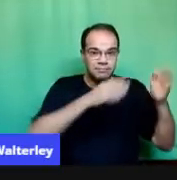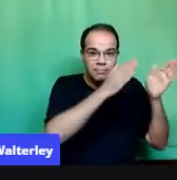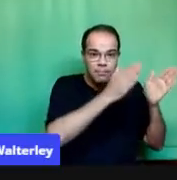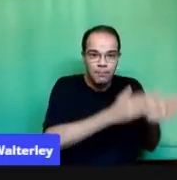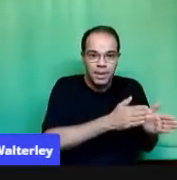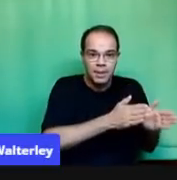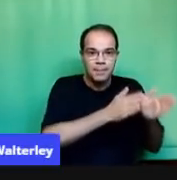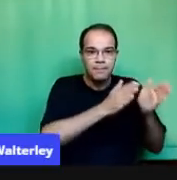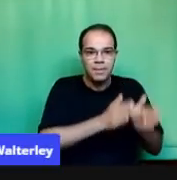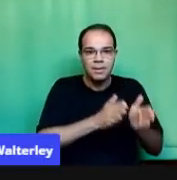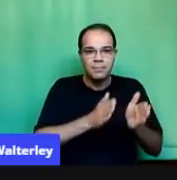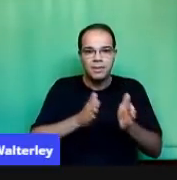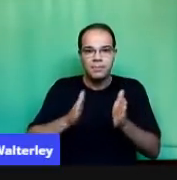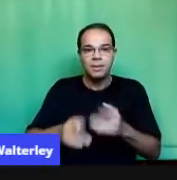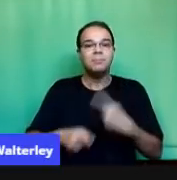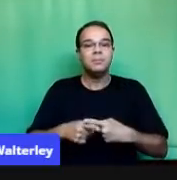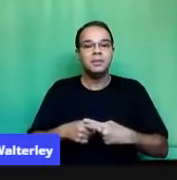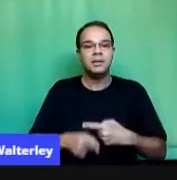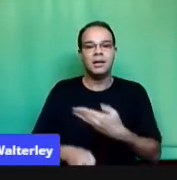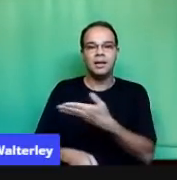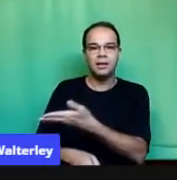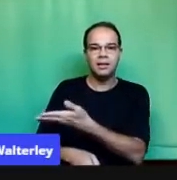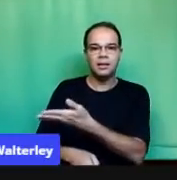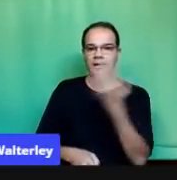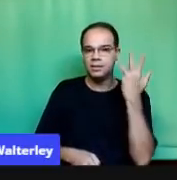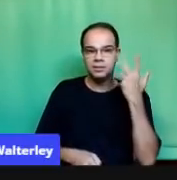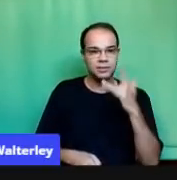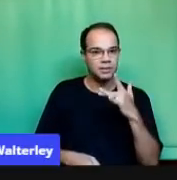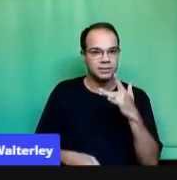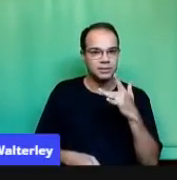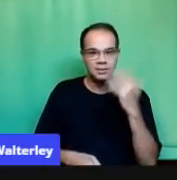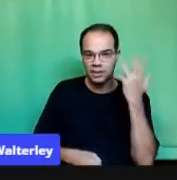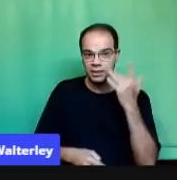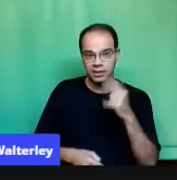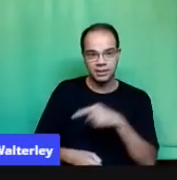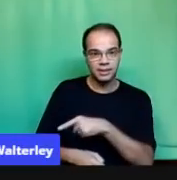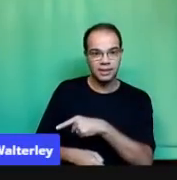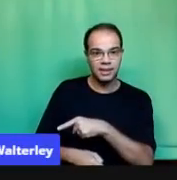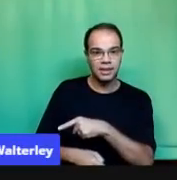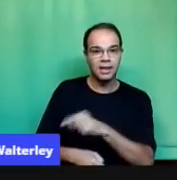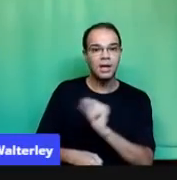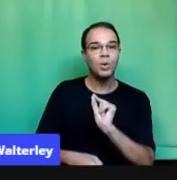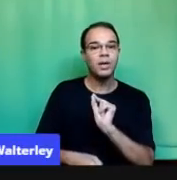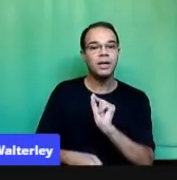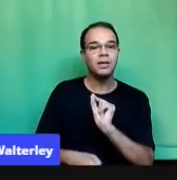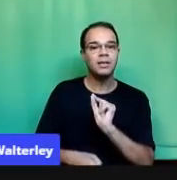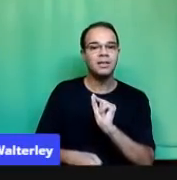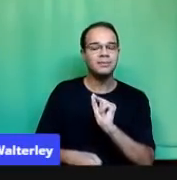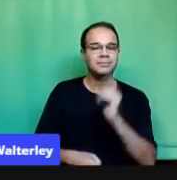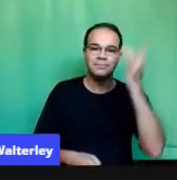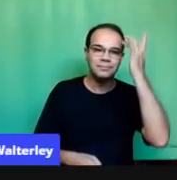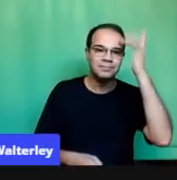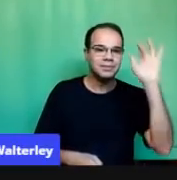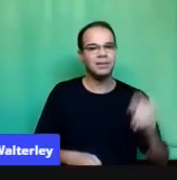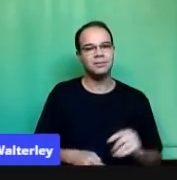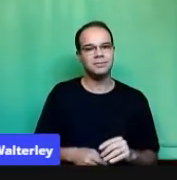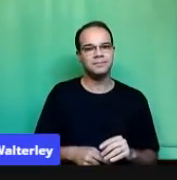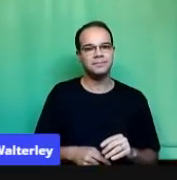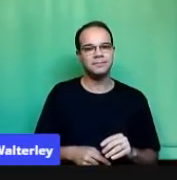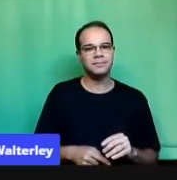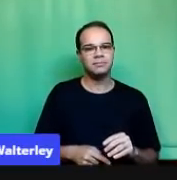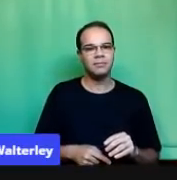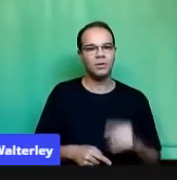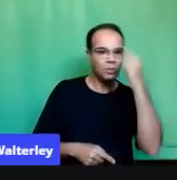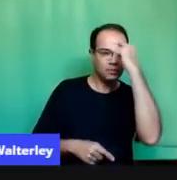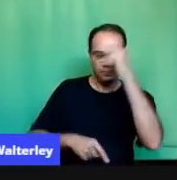noções espaciais e temporais, que são as 24 horas que compõem um dia, os 7 dias que